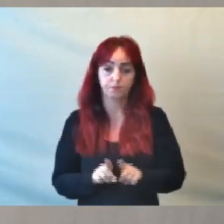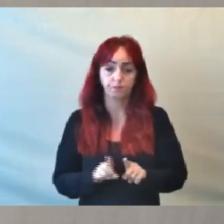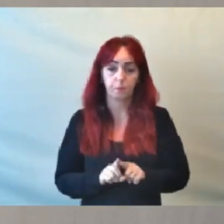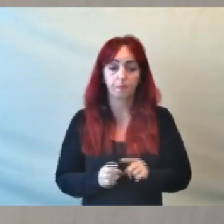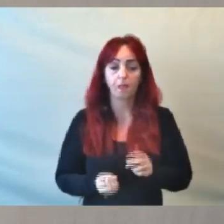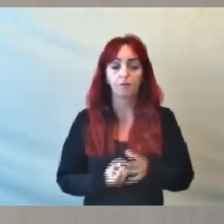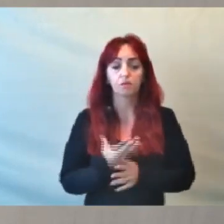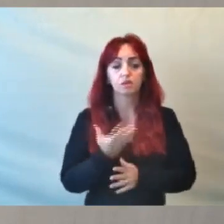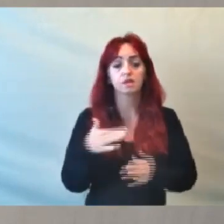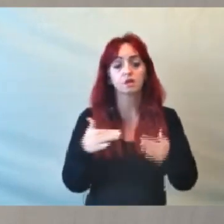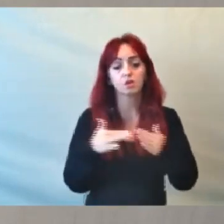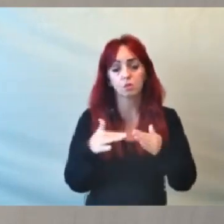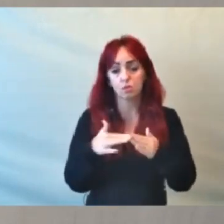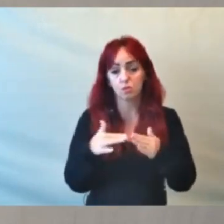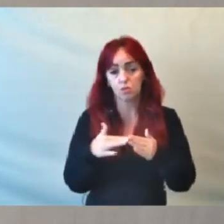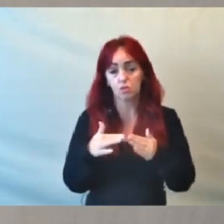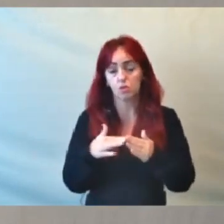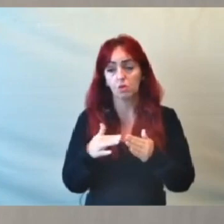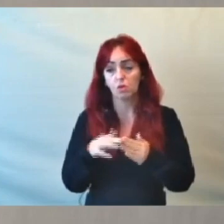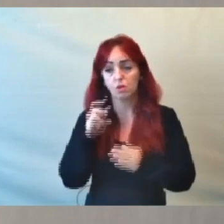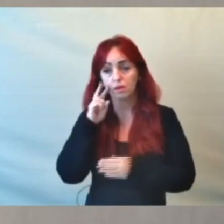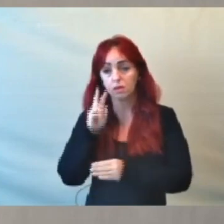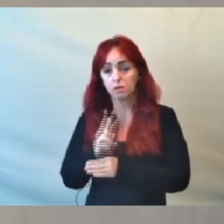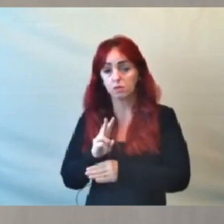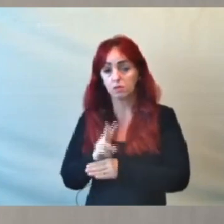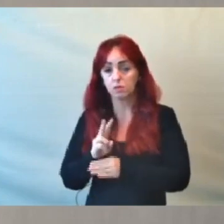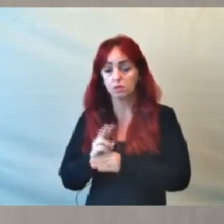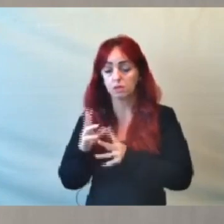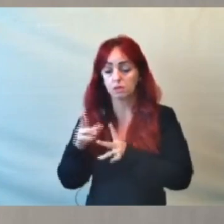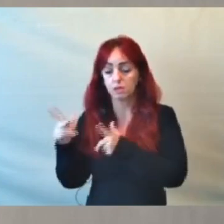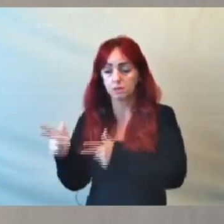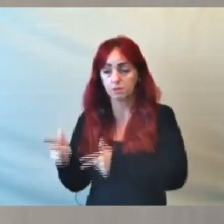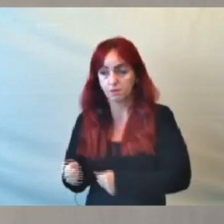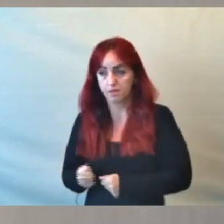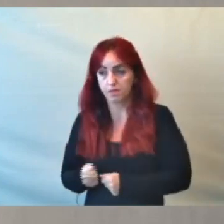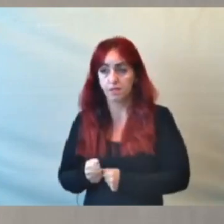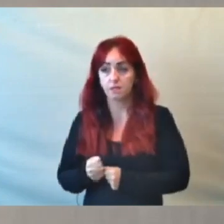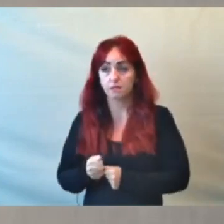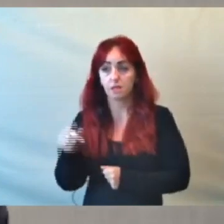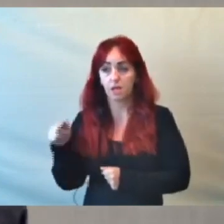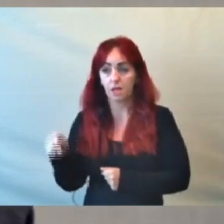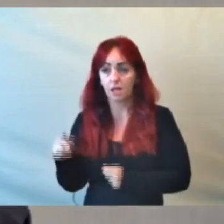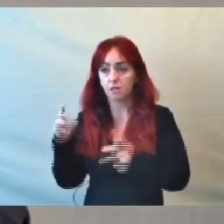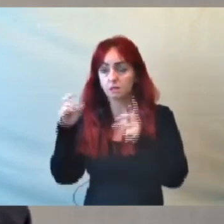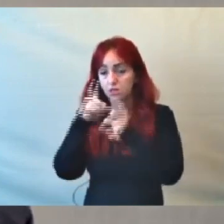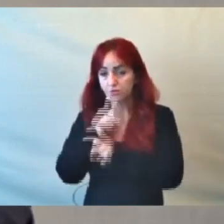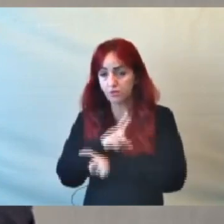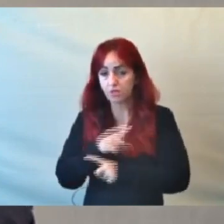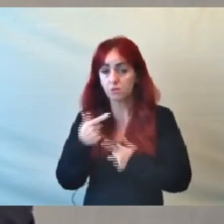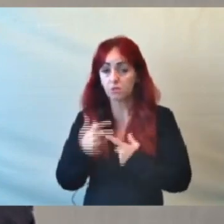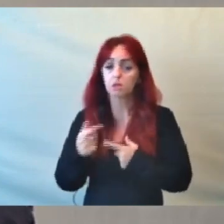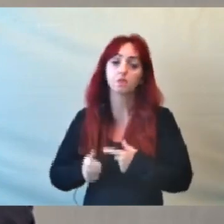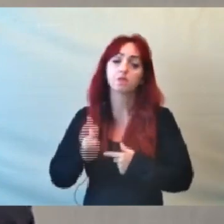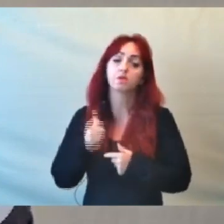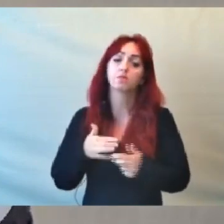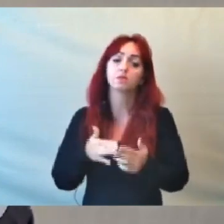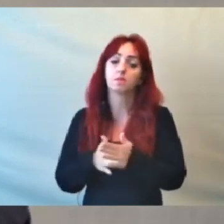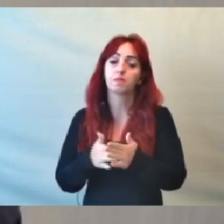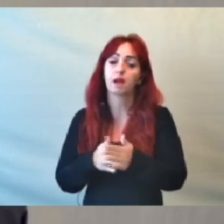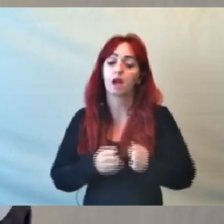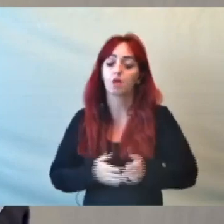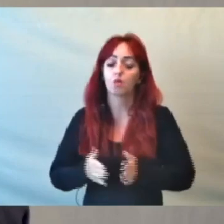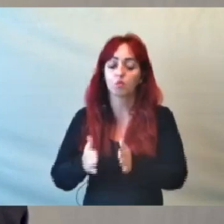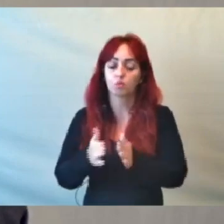Lagoa da Pampulha sem cessar a fonte de despejo de poluentes e esgoto, certamente é enxugar gelo, que é a